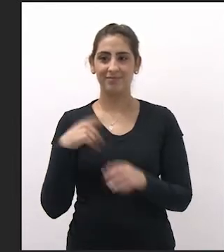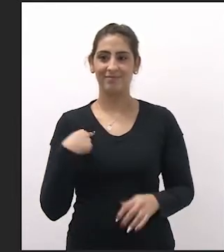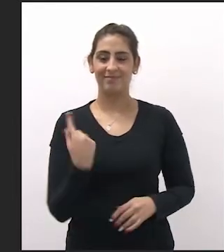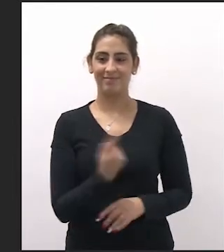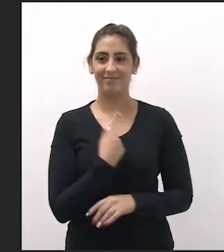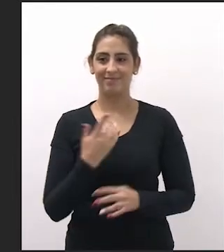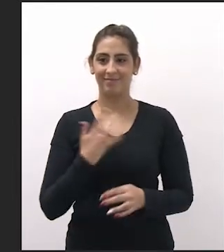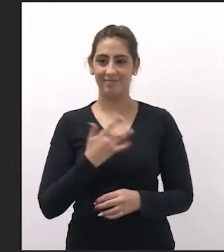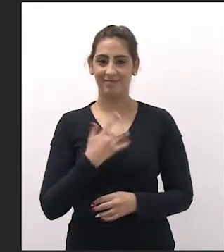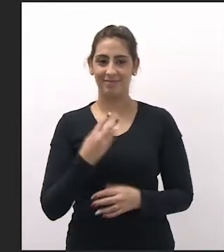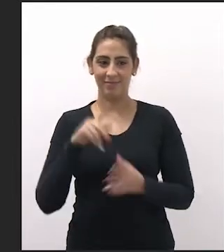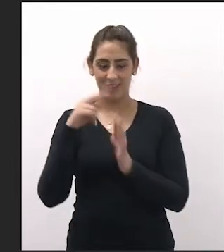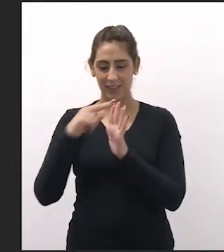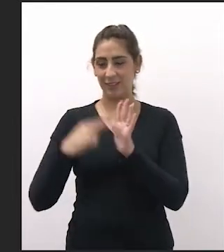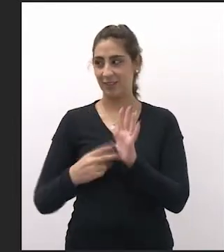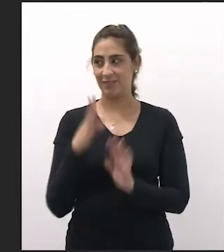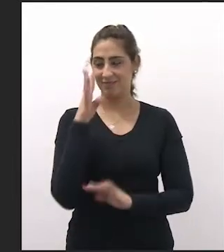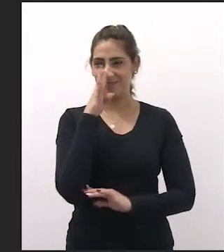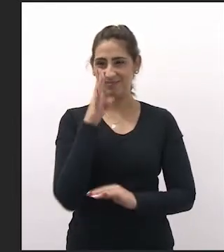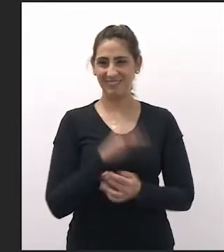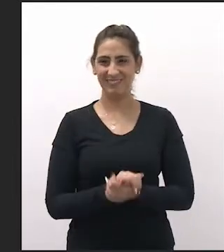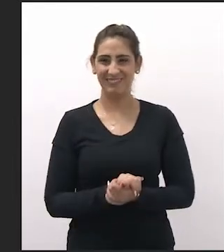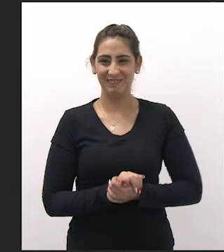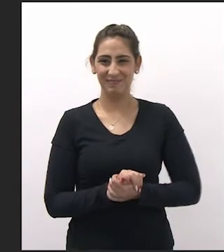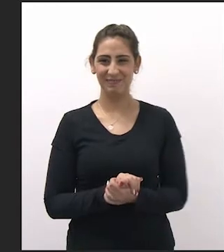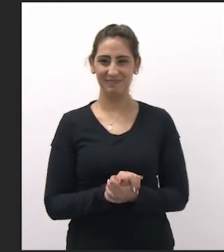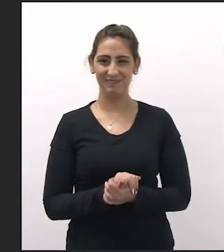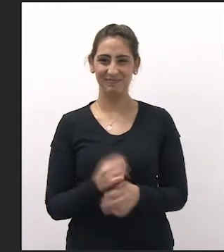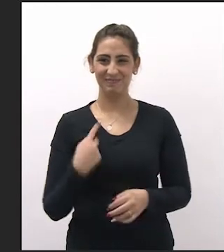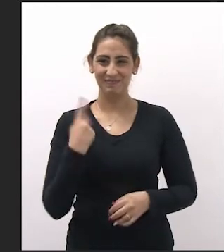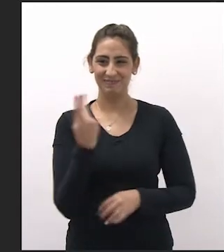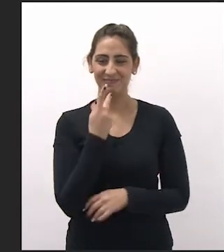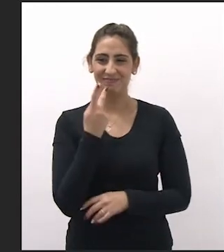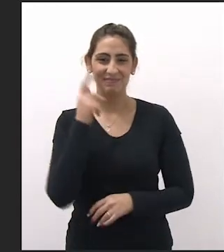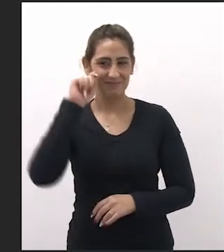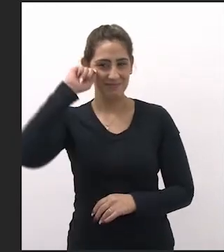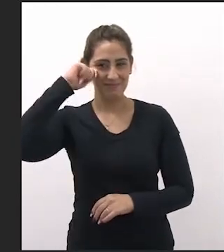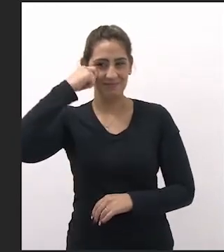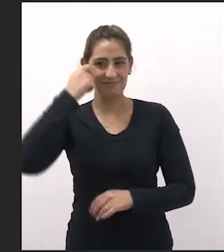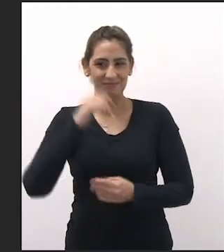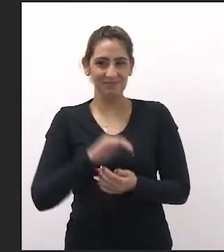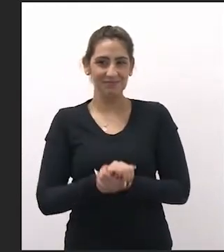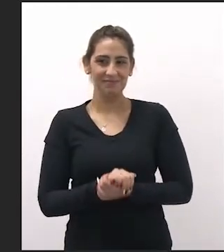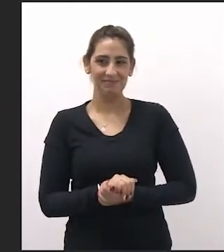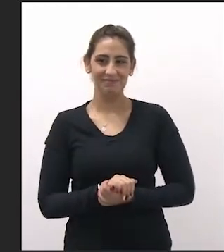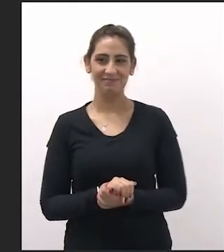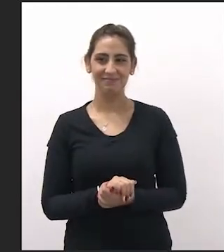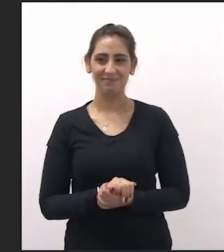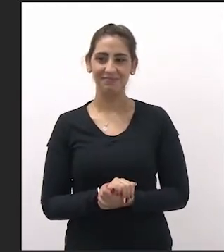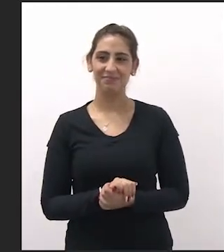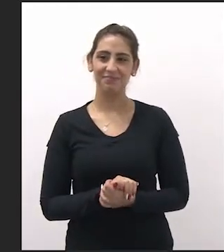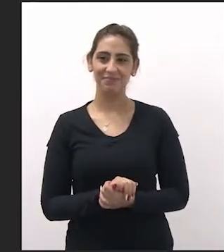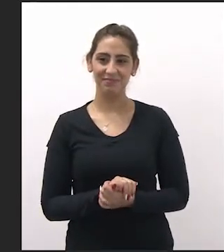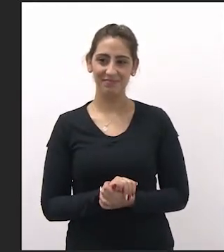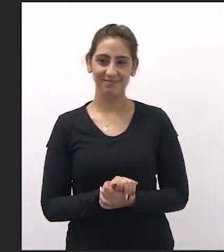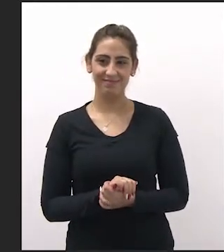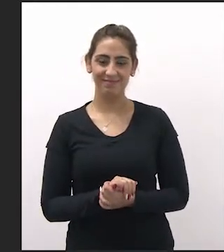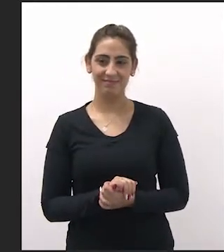mais emocionante que eu já vivenciei no nosso grupo do Lendo Mulheres Pretas. Muito recomendo para vocês.